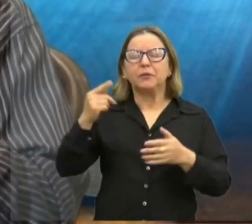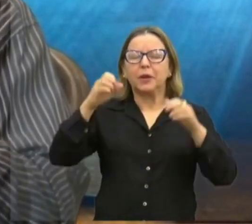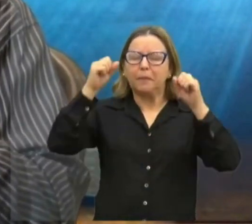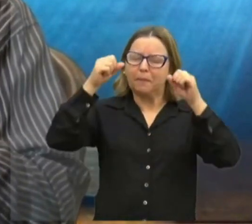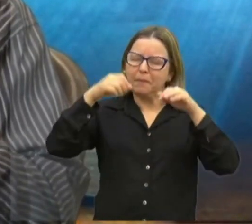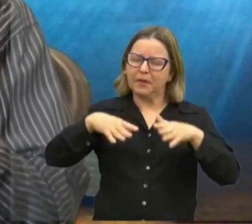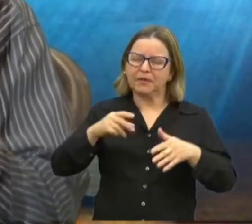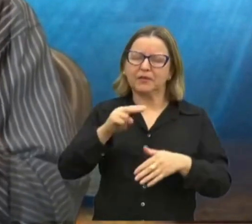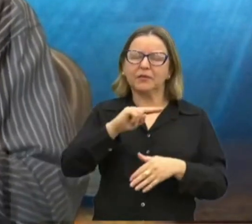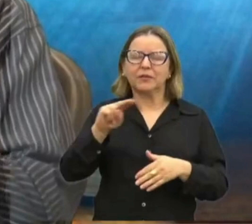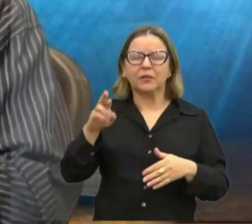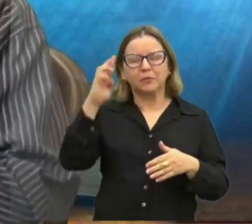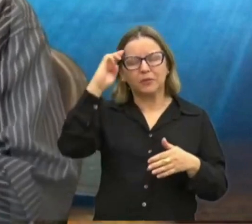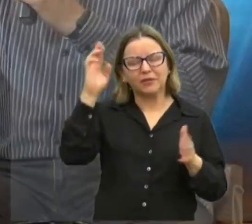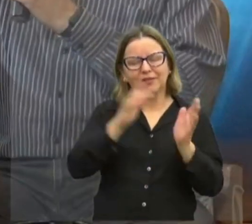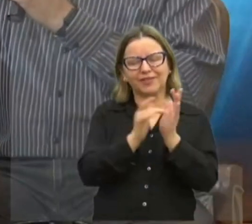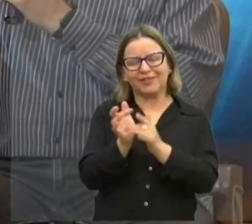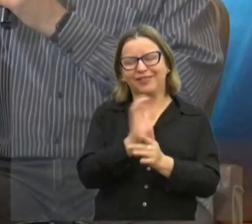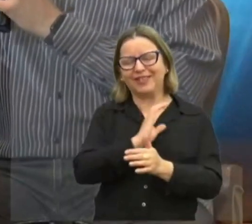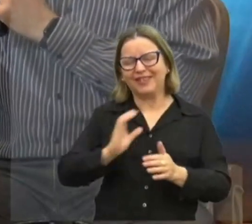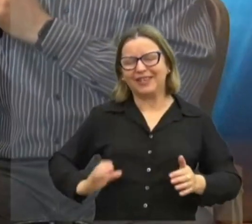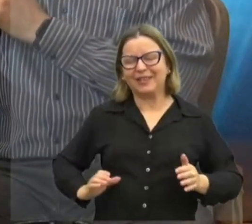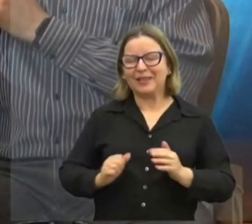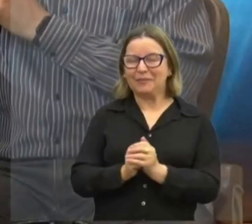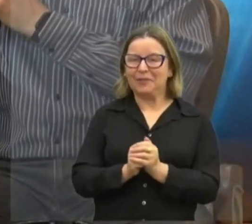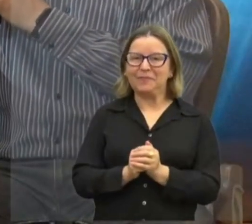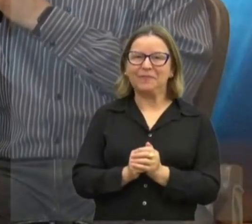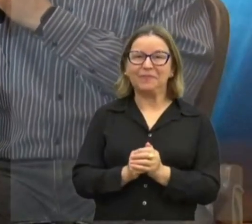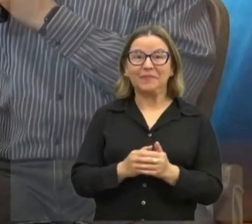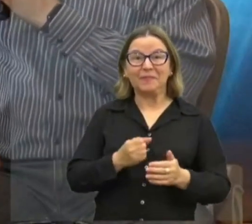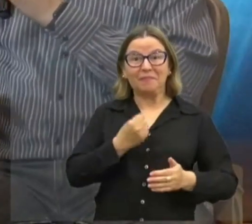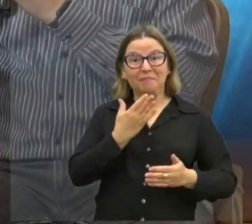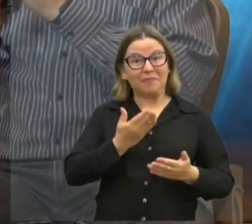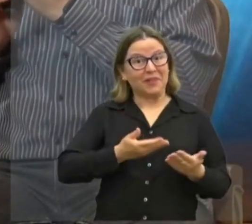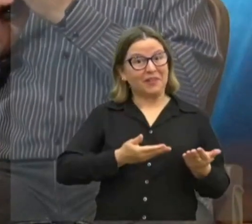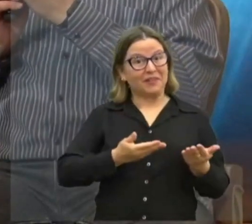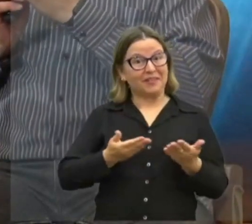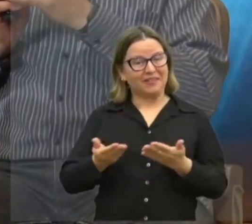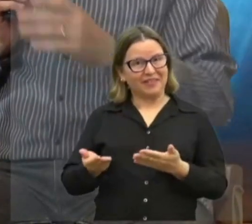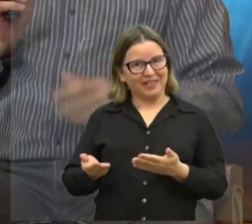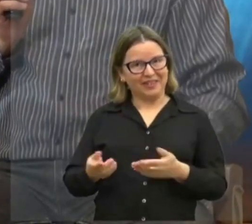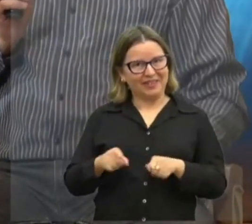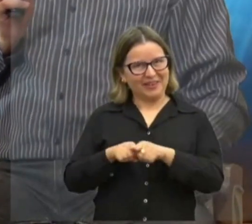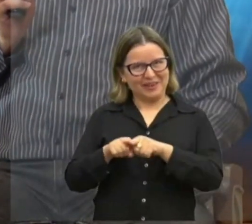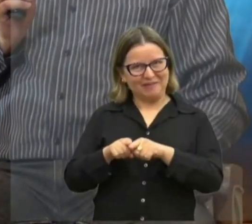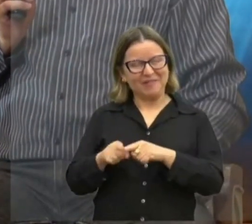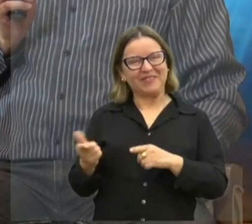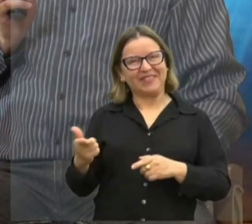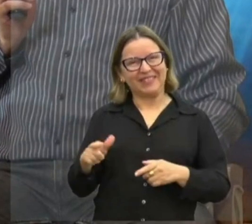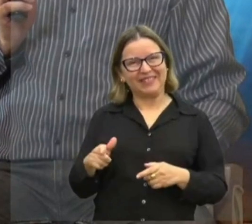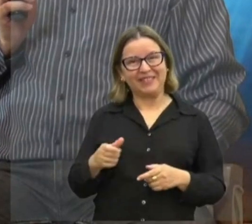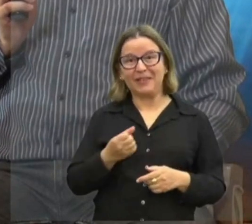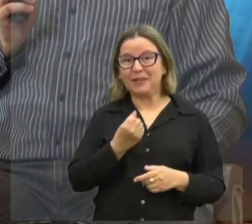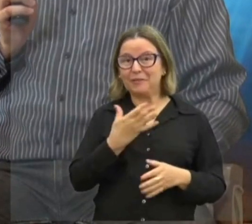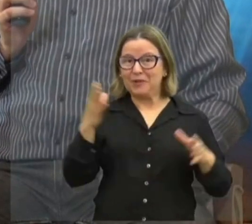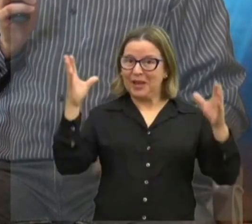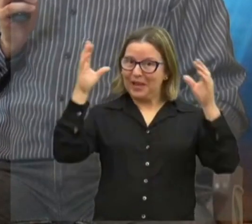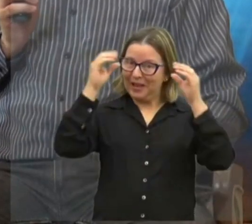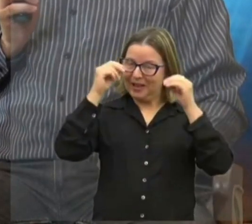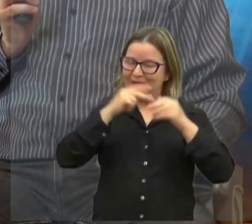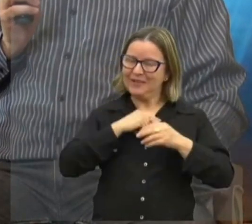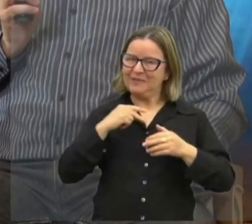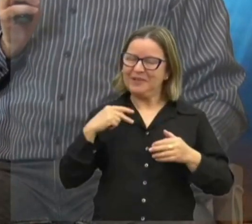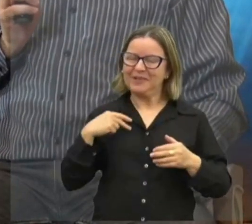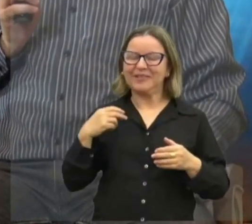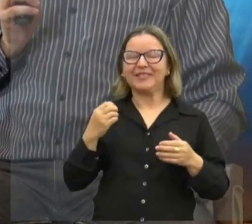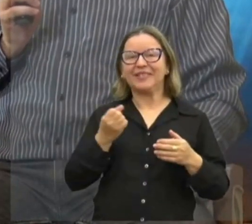Cristo. Amém. Amém. Seja bem-vindo, meu irmão Fernando Prison, mais uma vez. Boa noite, pastor Eric. Boa